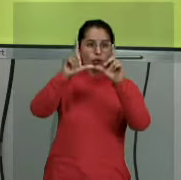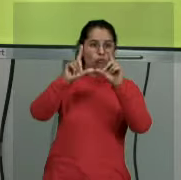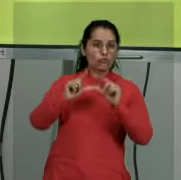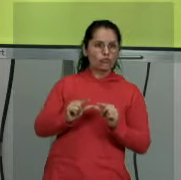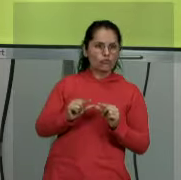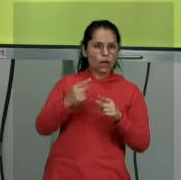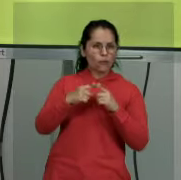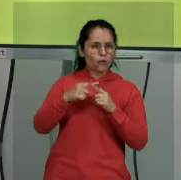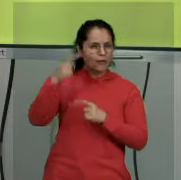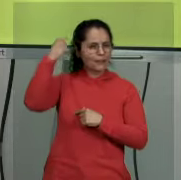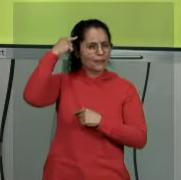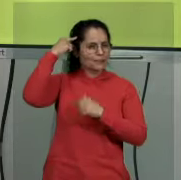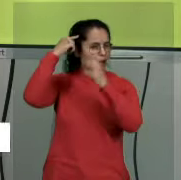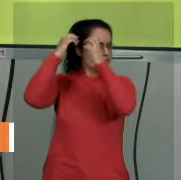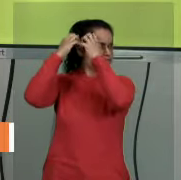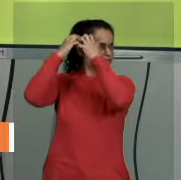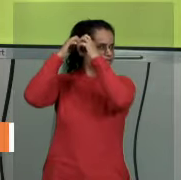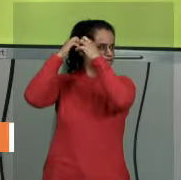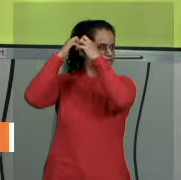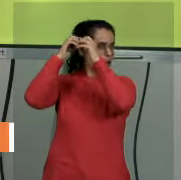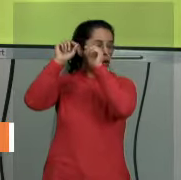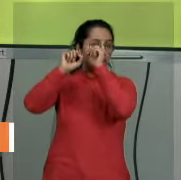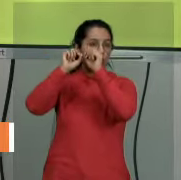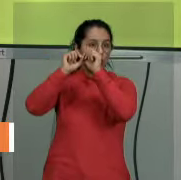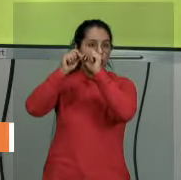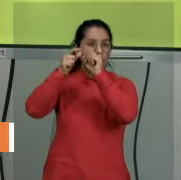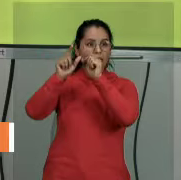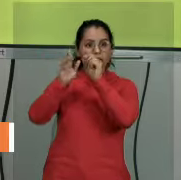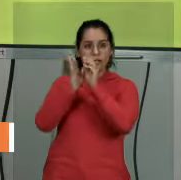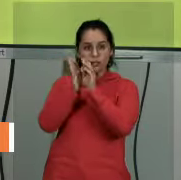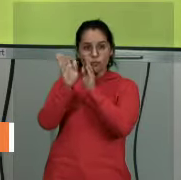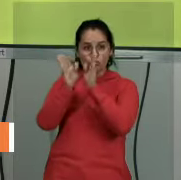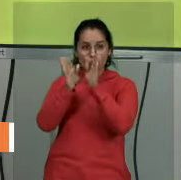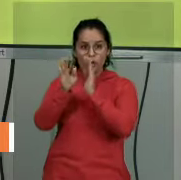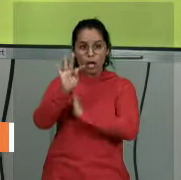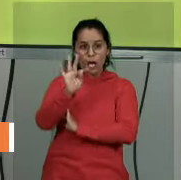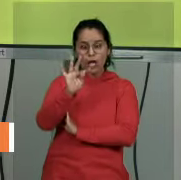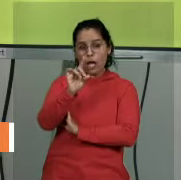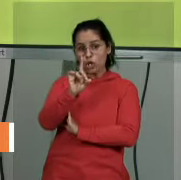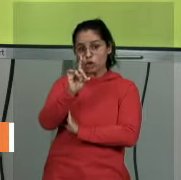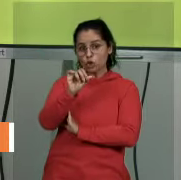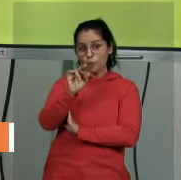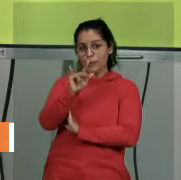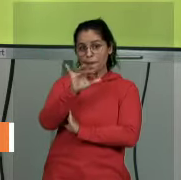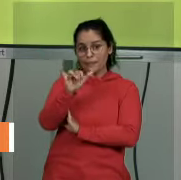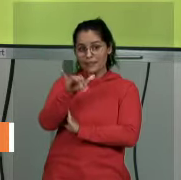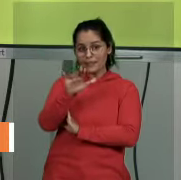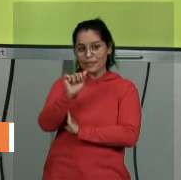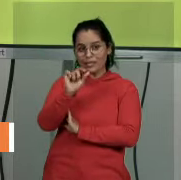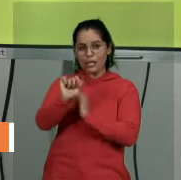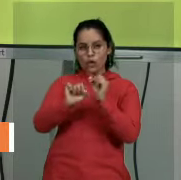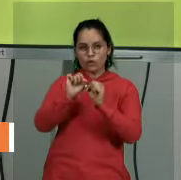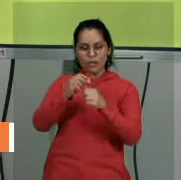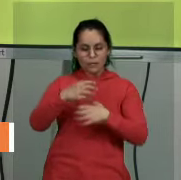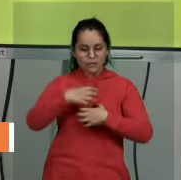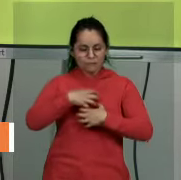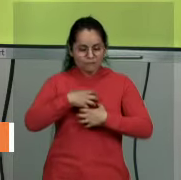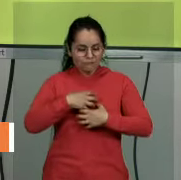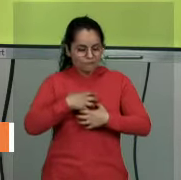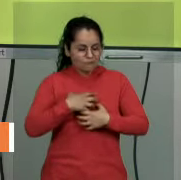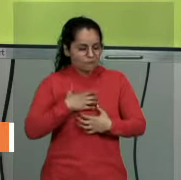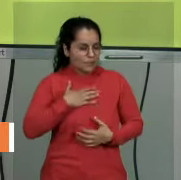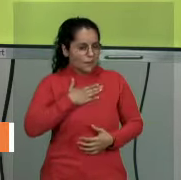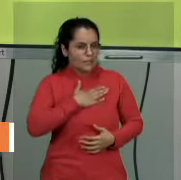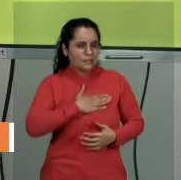uma parte do cérebro, né, que vai carregar ali a dopamina, que dá a sensação de prazer, né? Quando